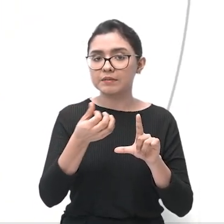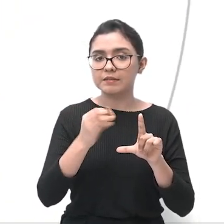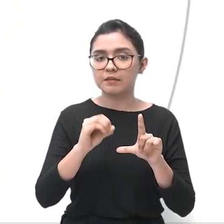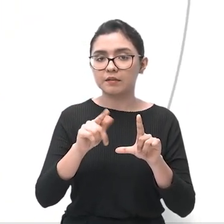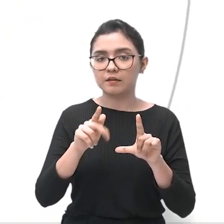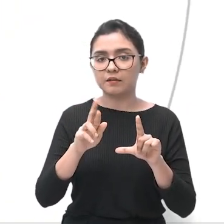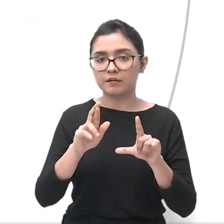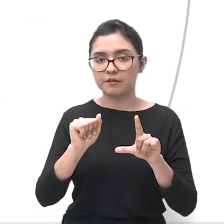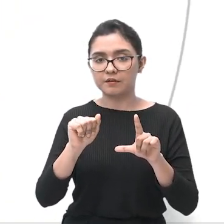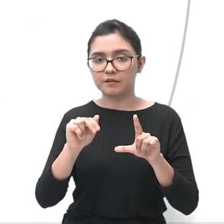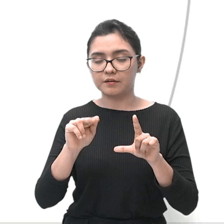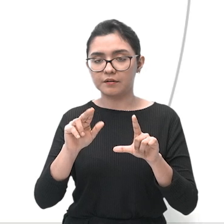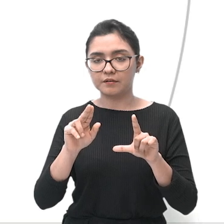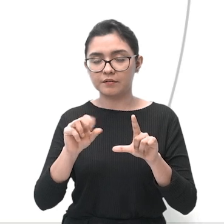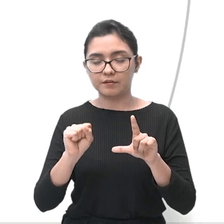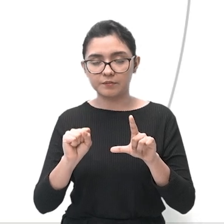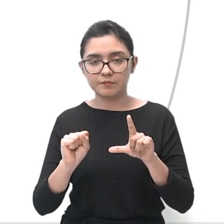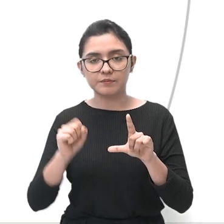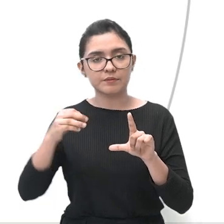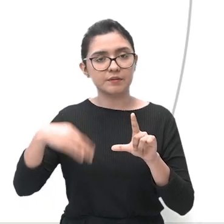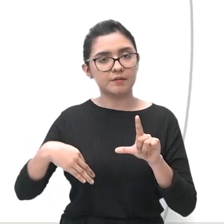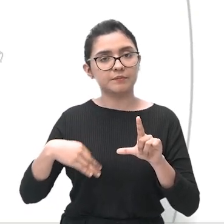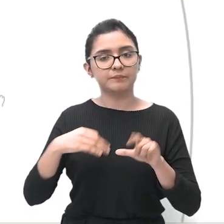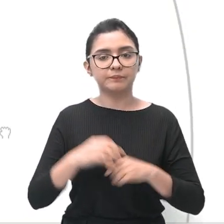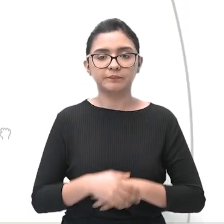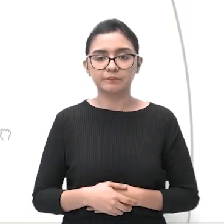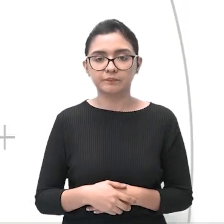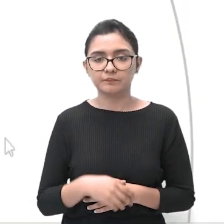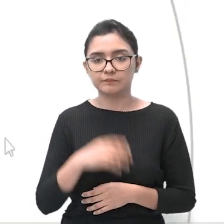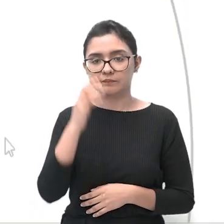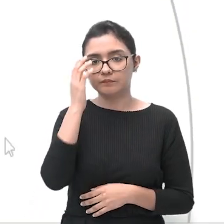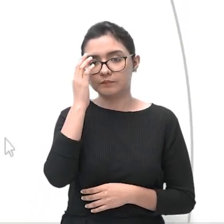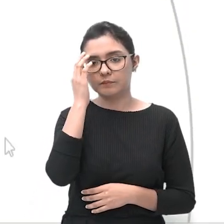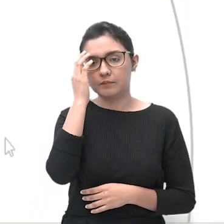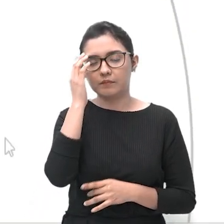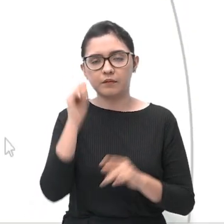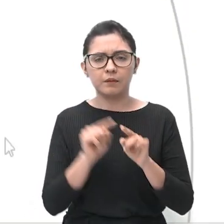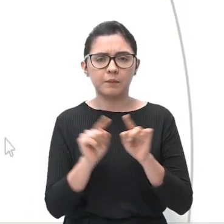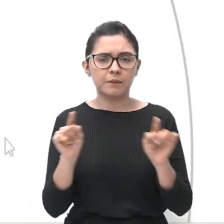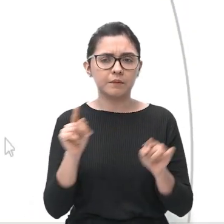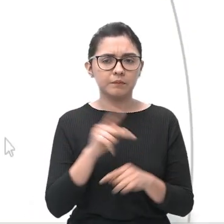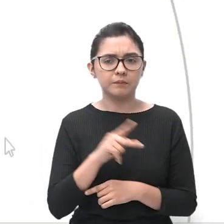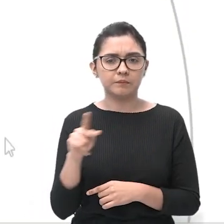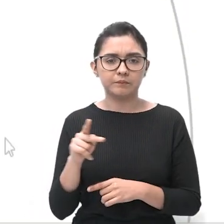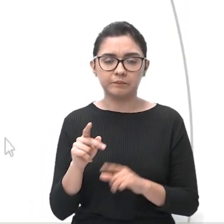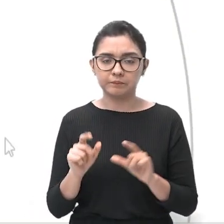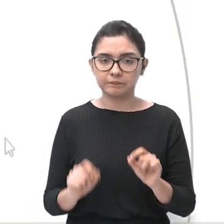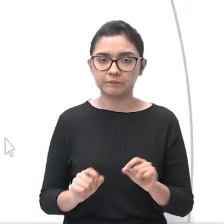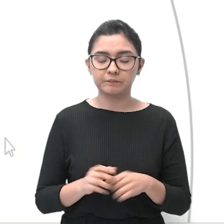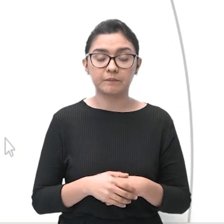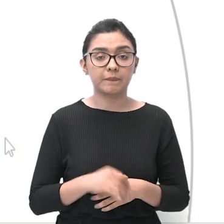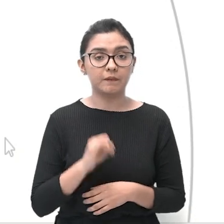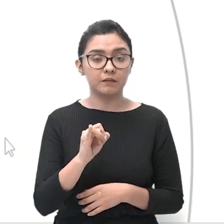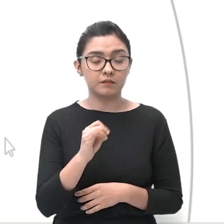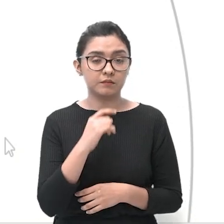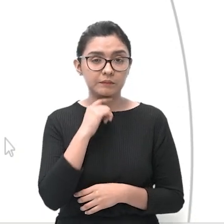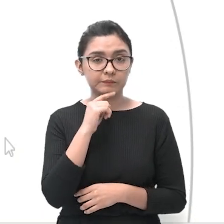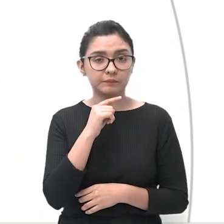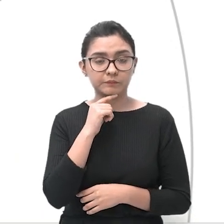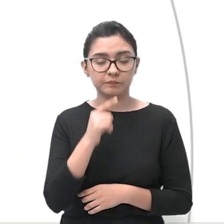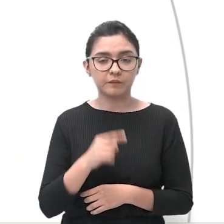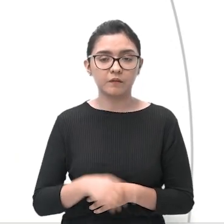60 graus, correto? Então, é aqui. Mas professor, aí cai naquela situação, né? Se nós não